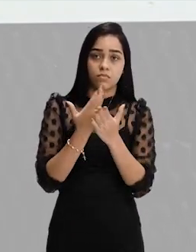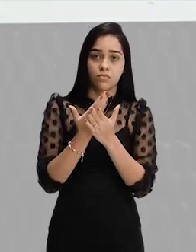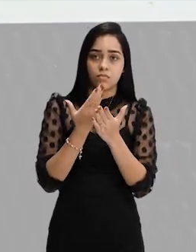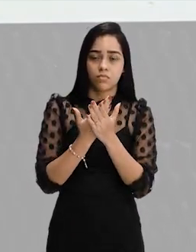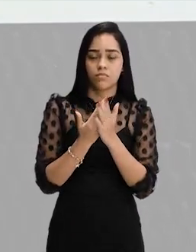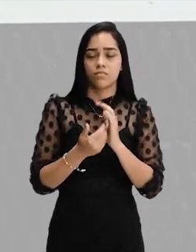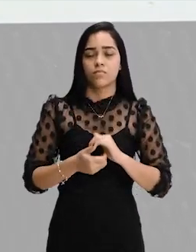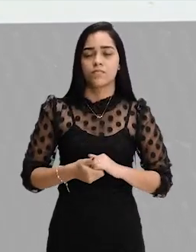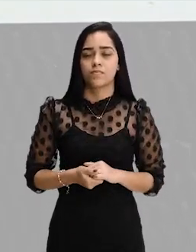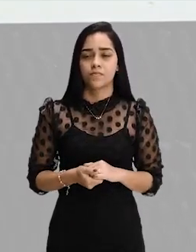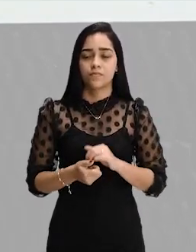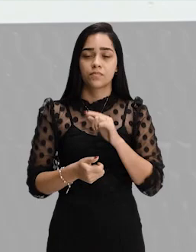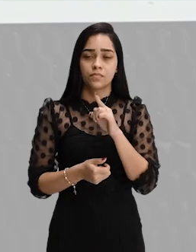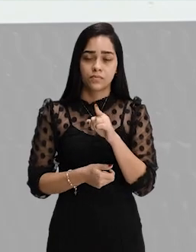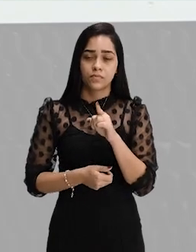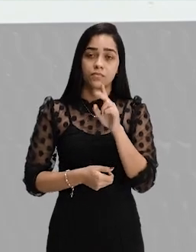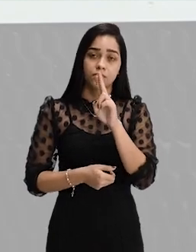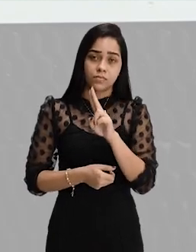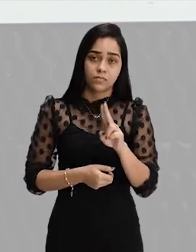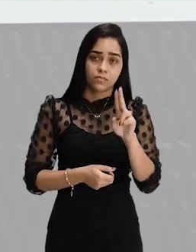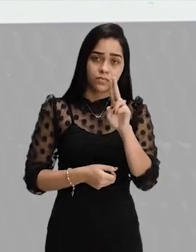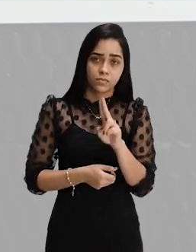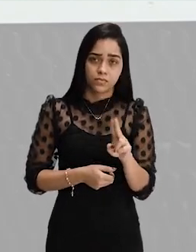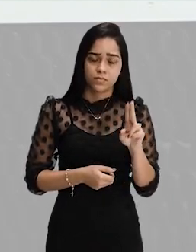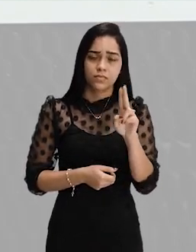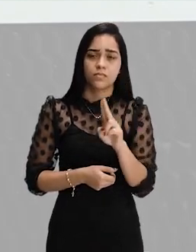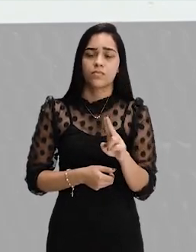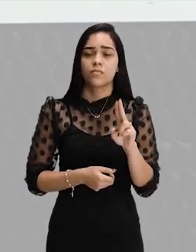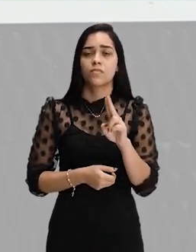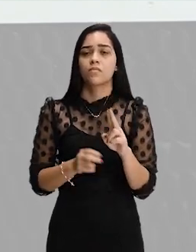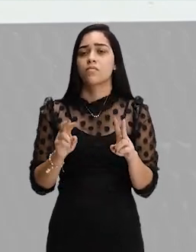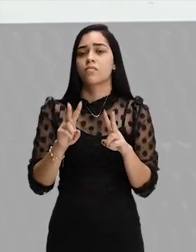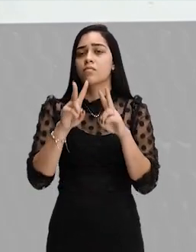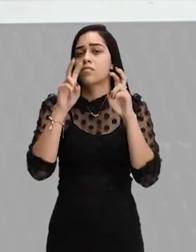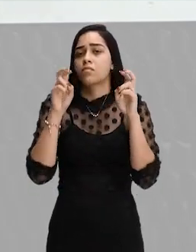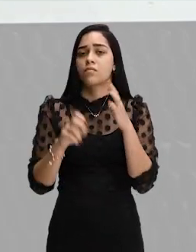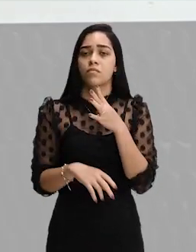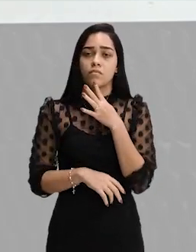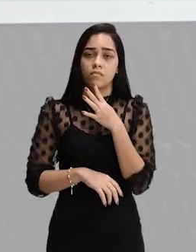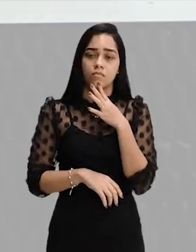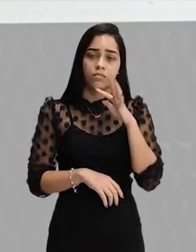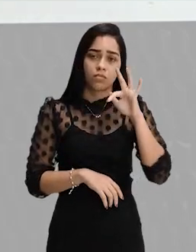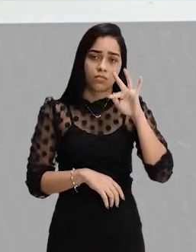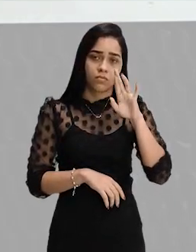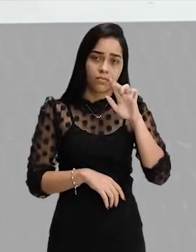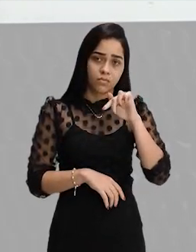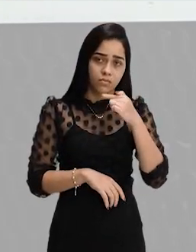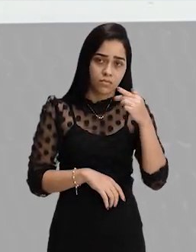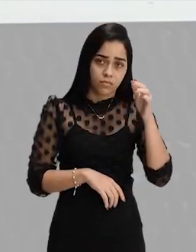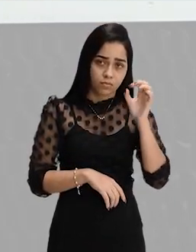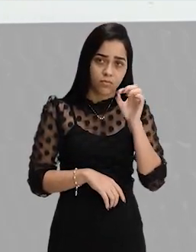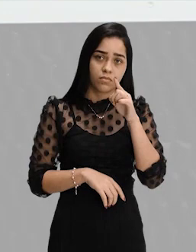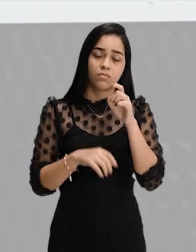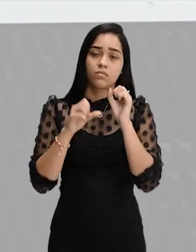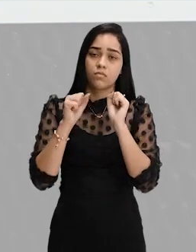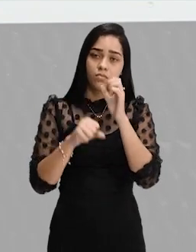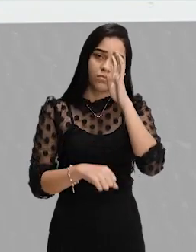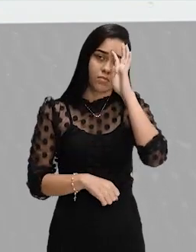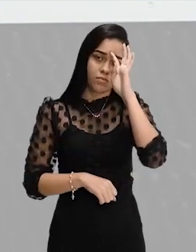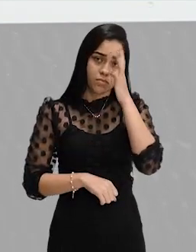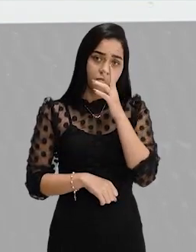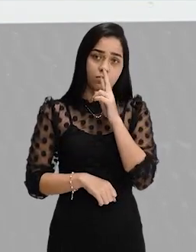função. Tá? Então você utiliza os assuntos, os conhecimentos de função para que você possa resolver